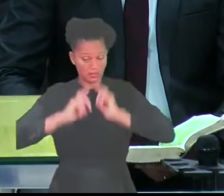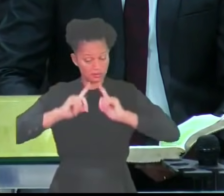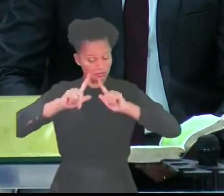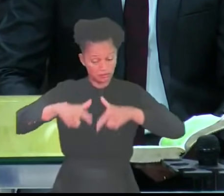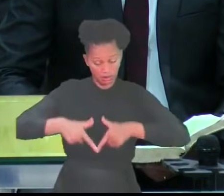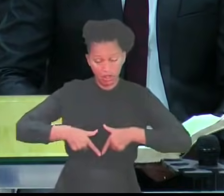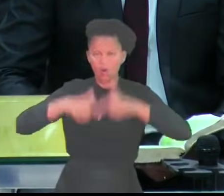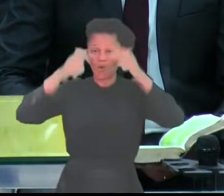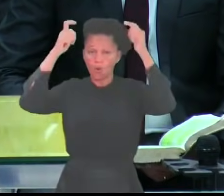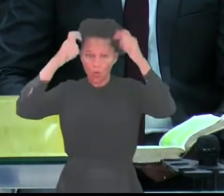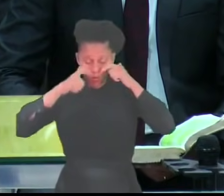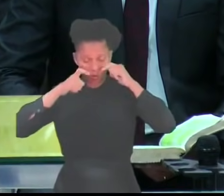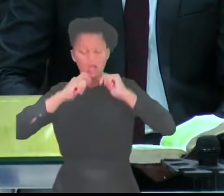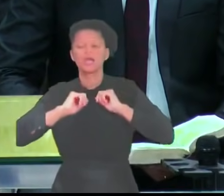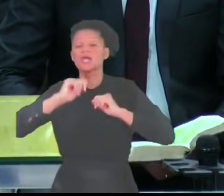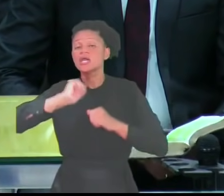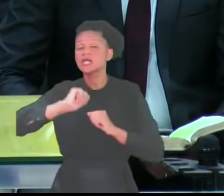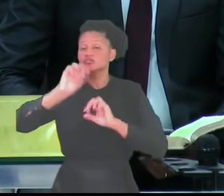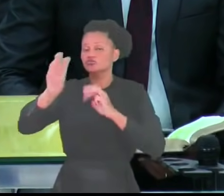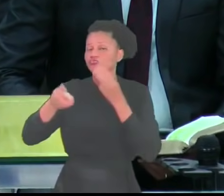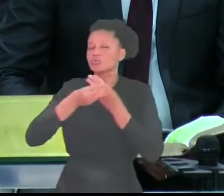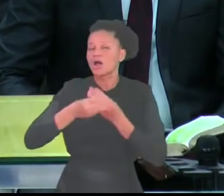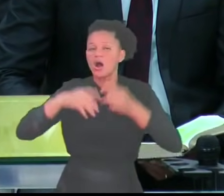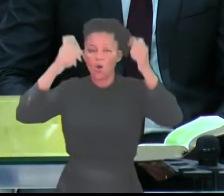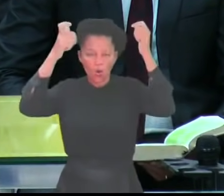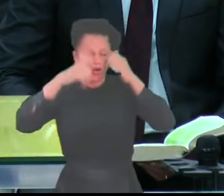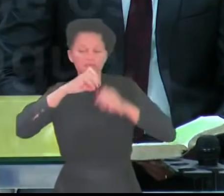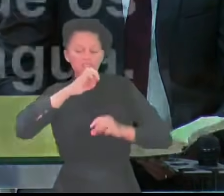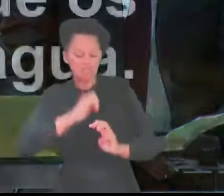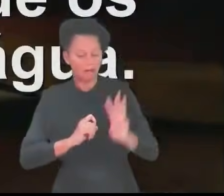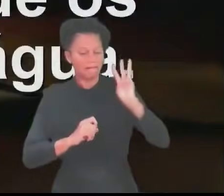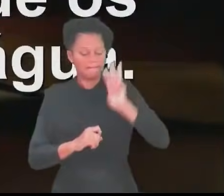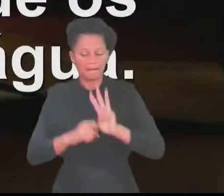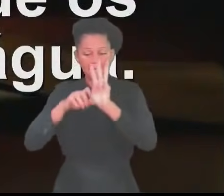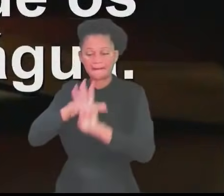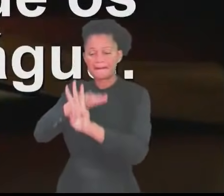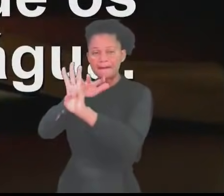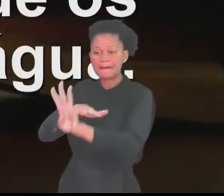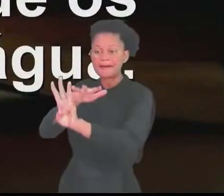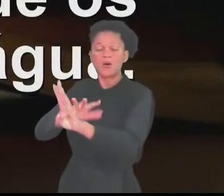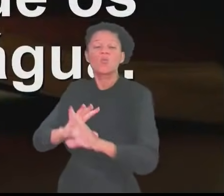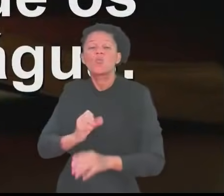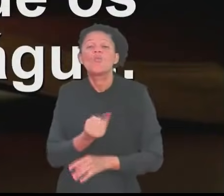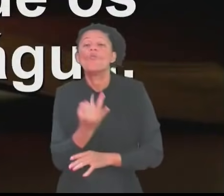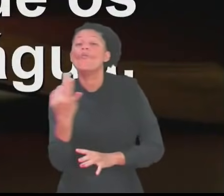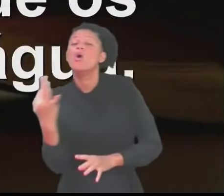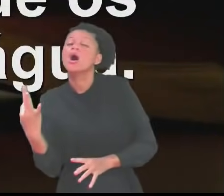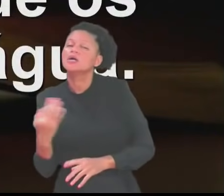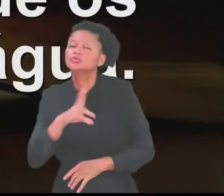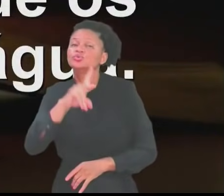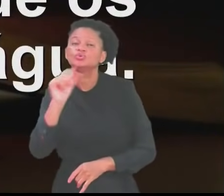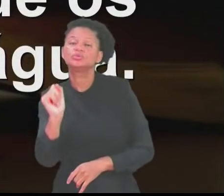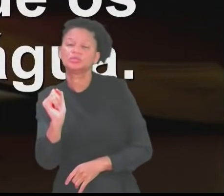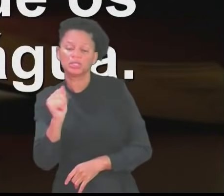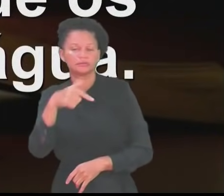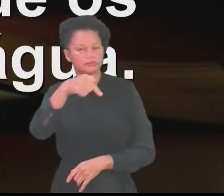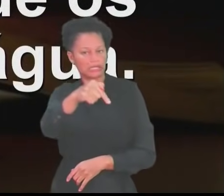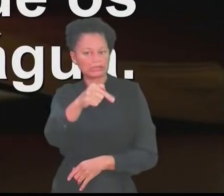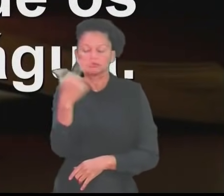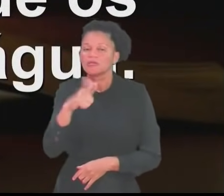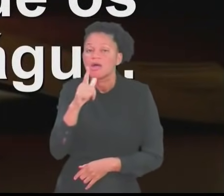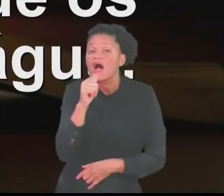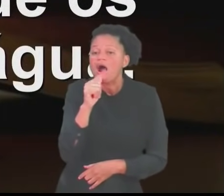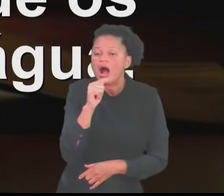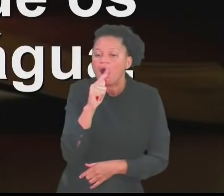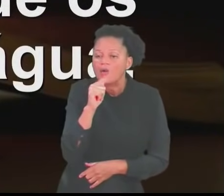Edom, andaram rodeando com uma marcha de quantos dias, irmãos? 7. E não havia o quê? Água. Água, nem